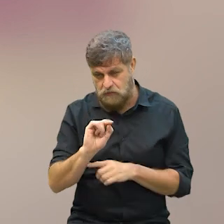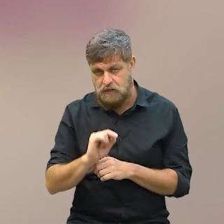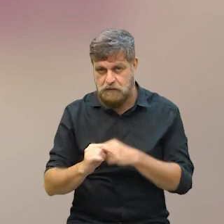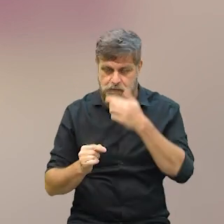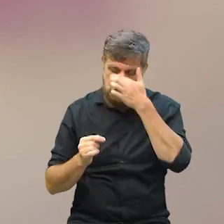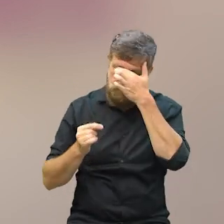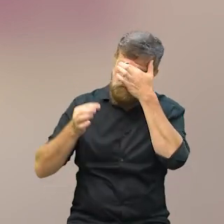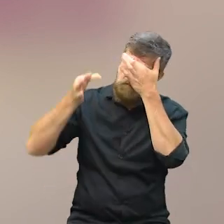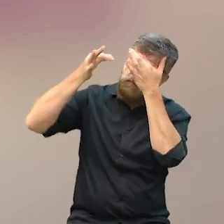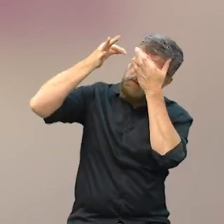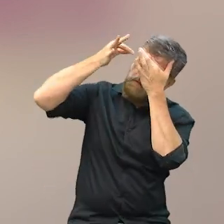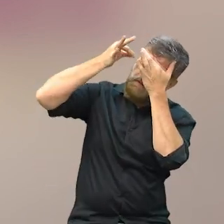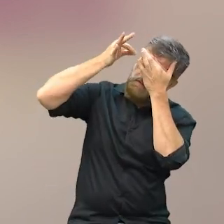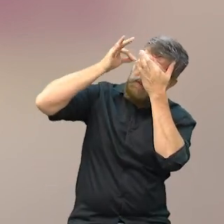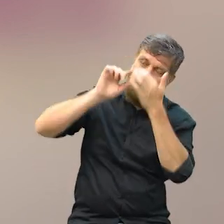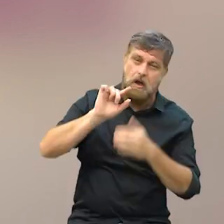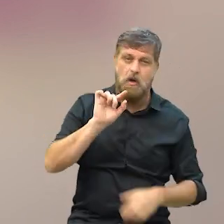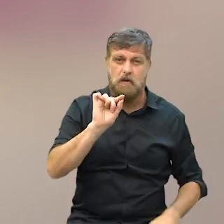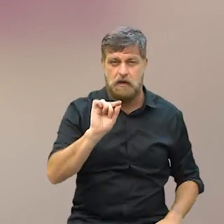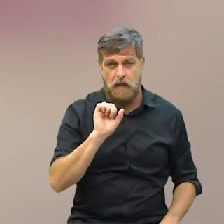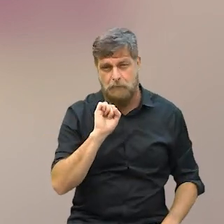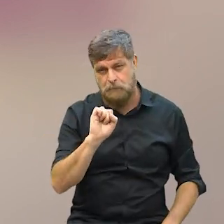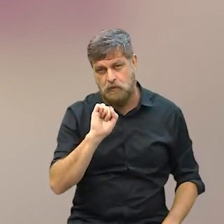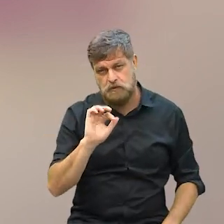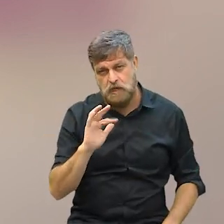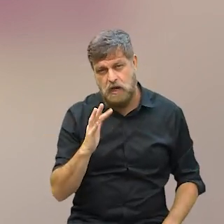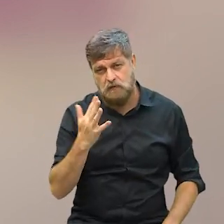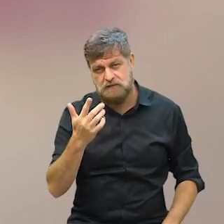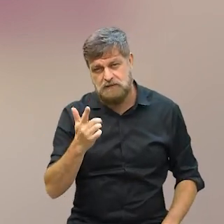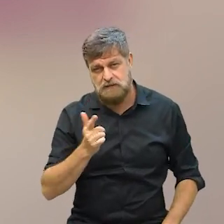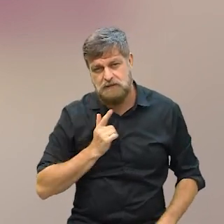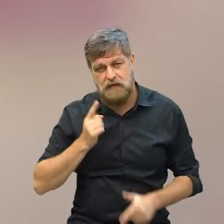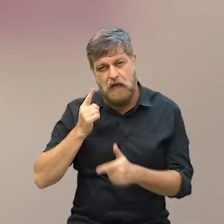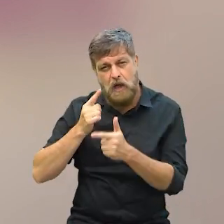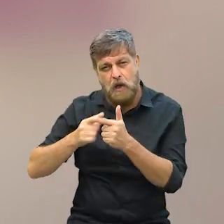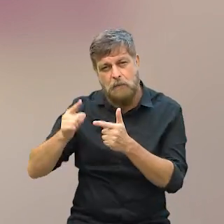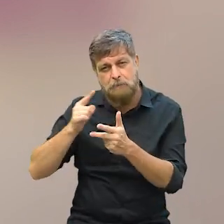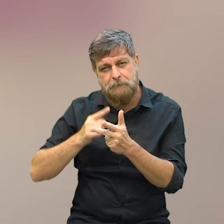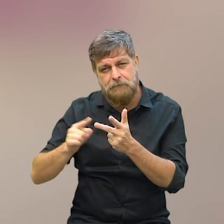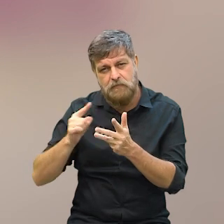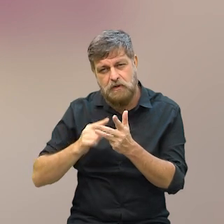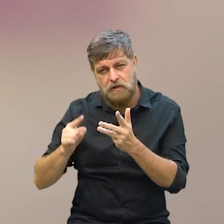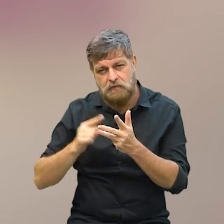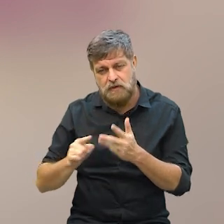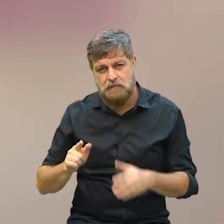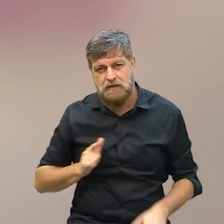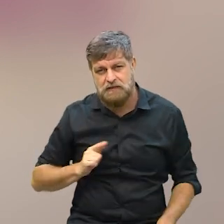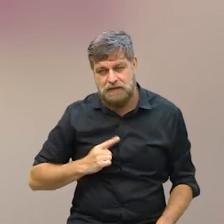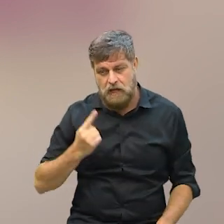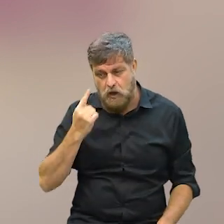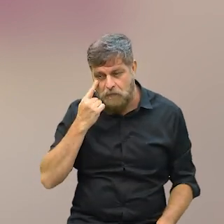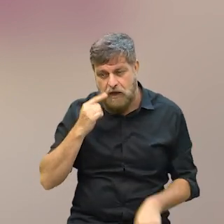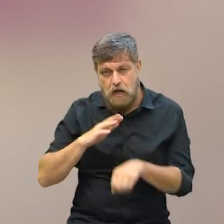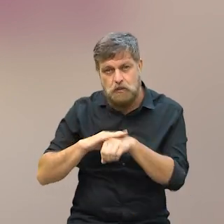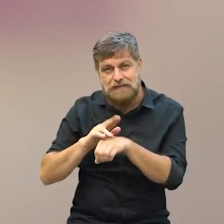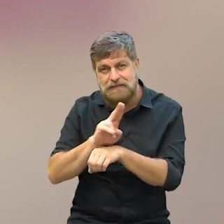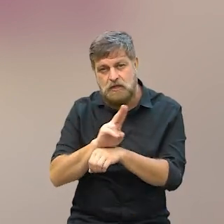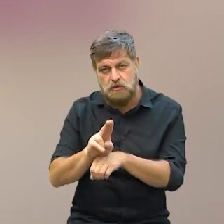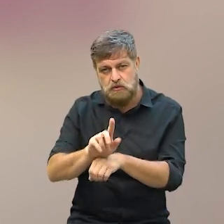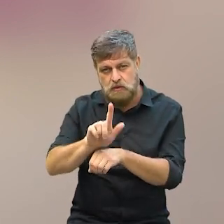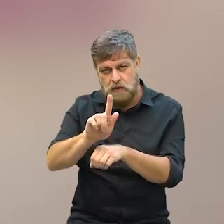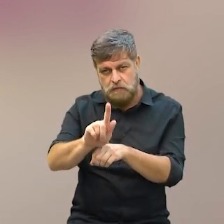você usa o vasoconstritor, você pode ter um problema de estímulo ao glaucoma,